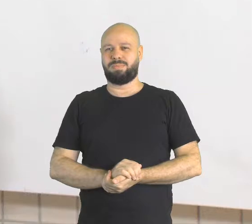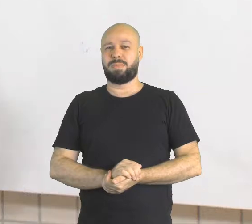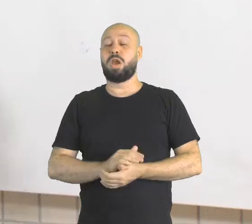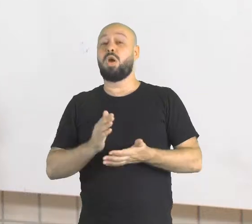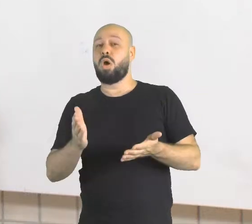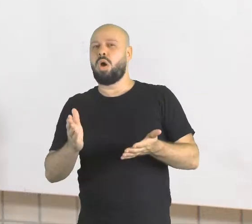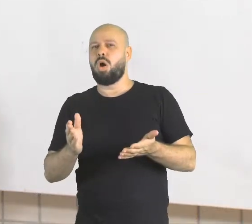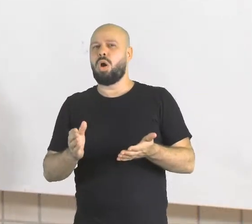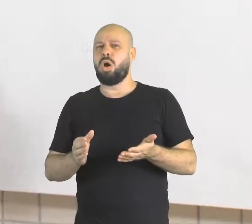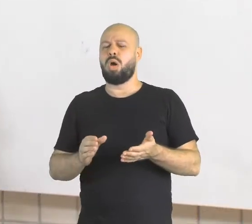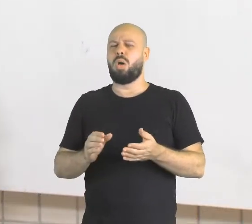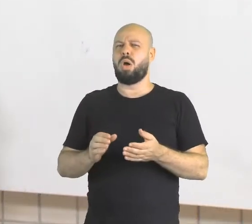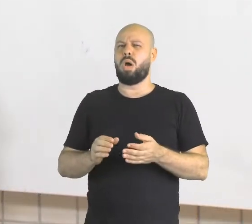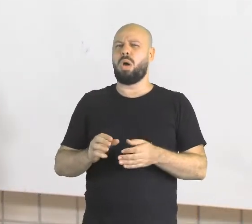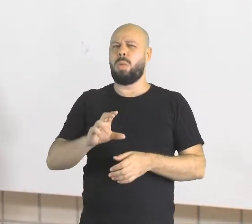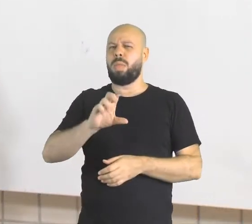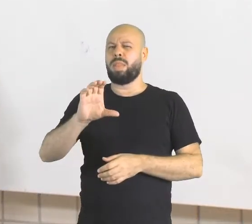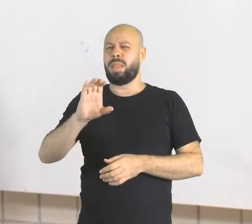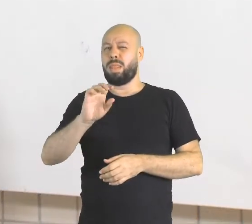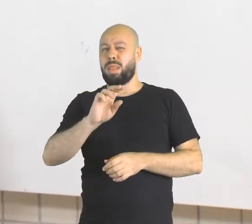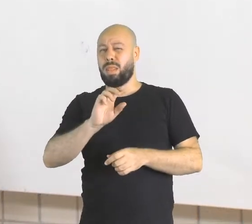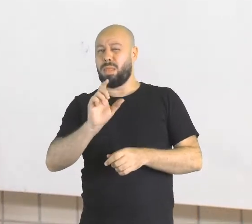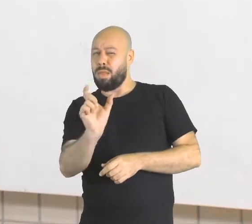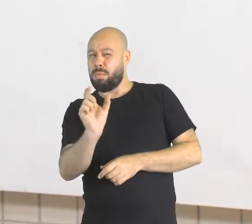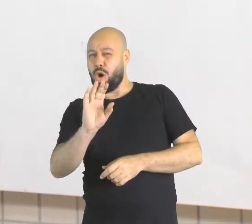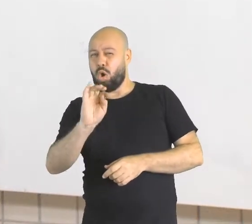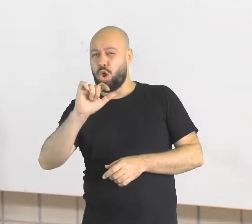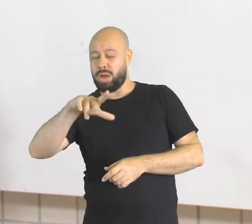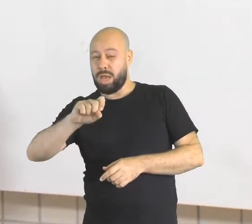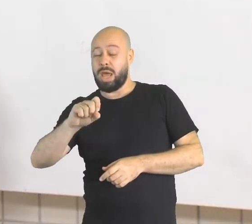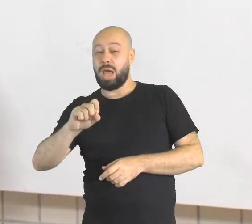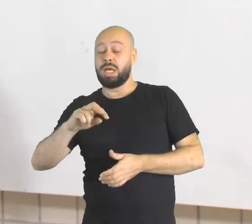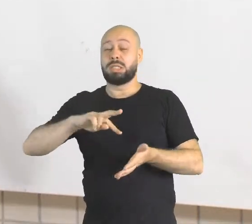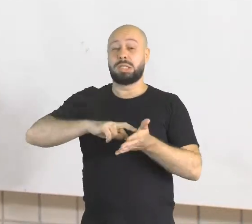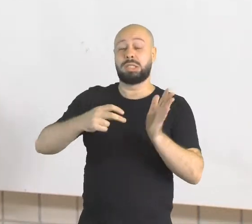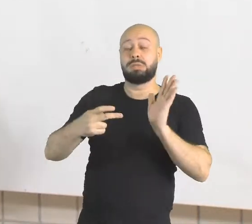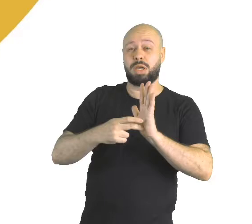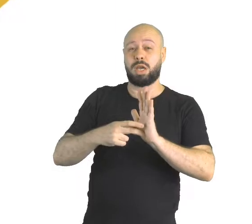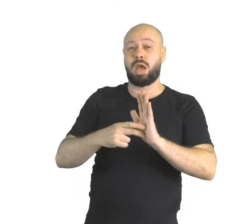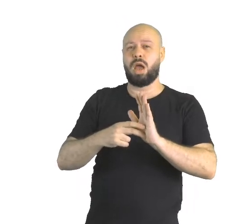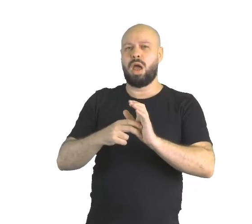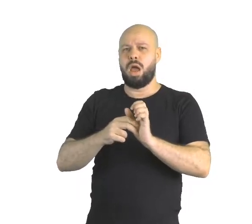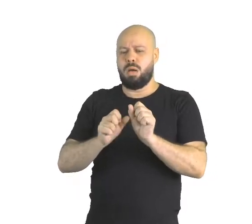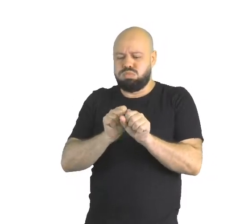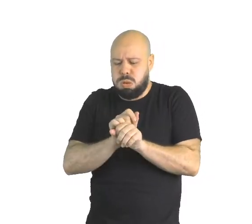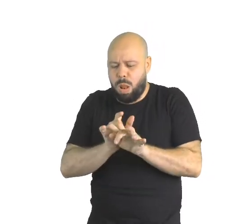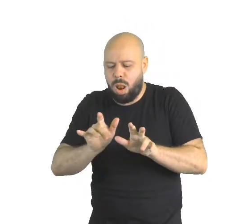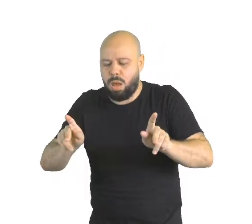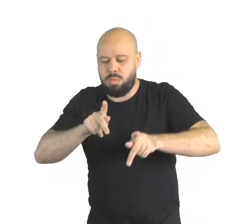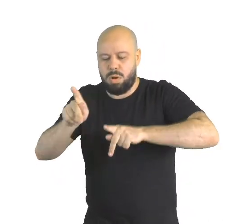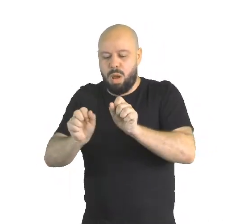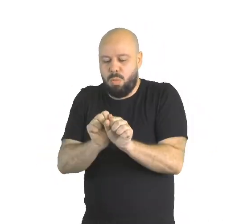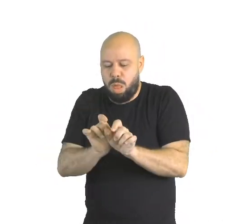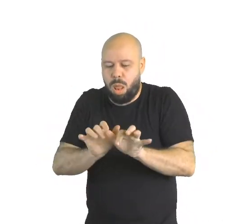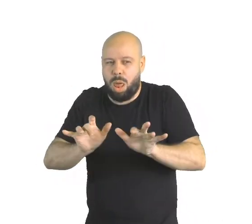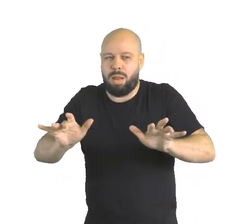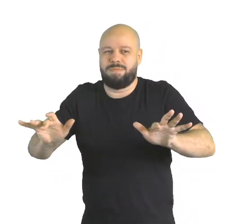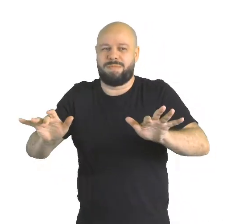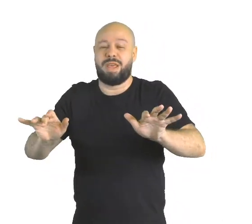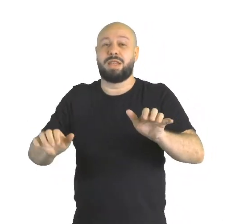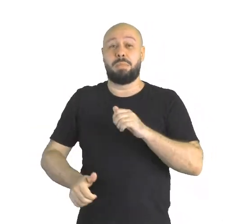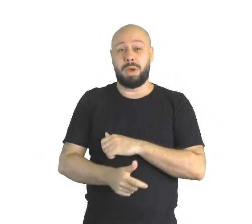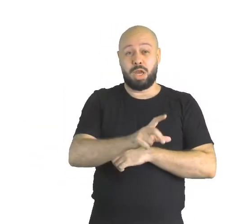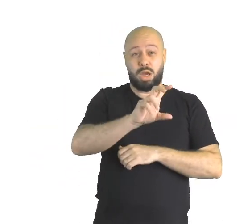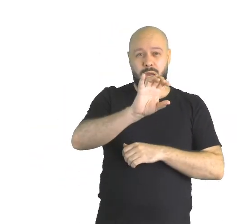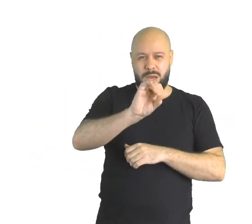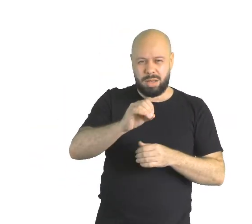Gente, o termo colônia, em outras palavras, significa povoamento. Então, de 1500 até 1530, o Portugal não